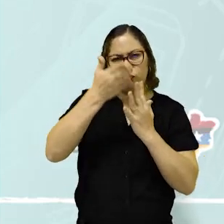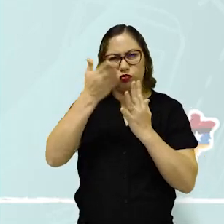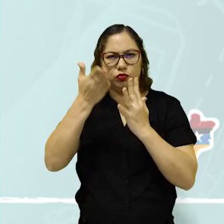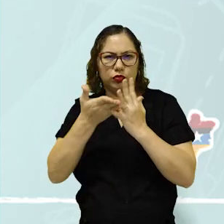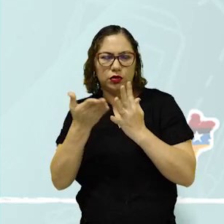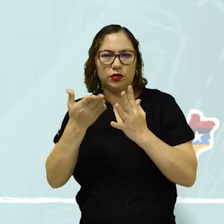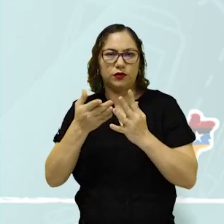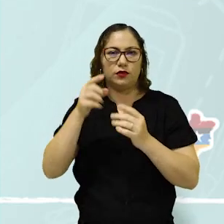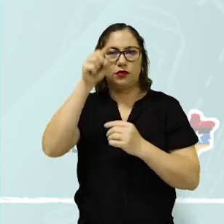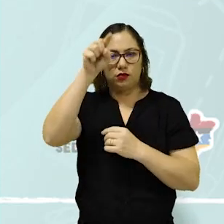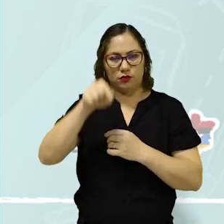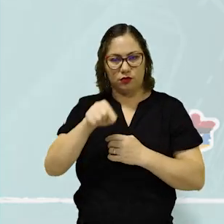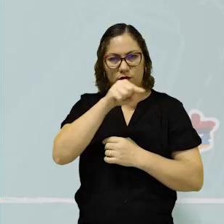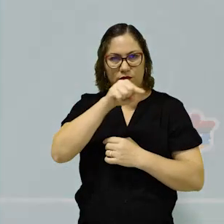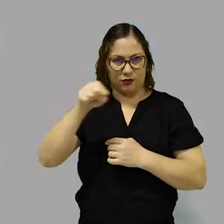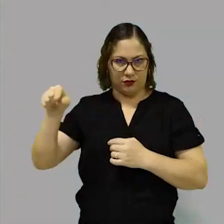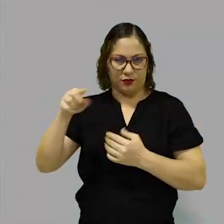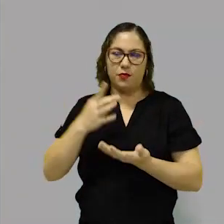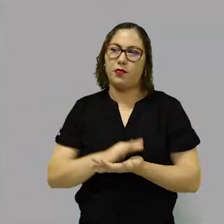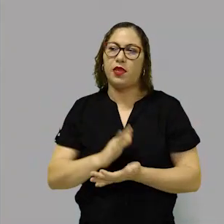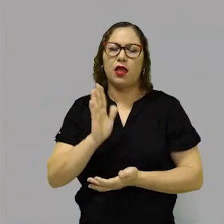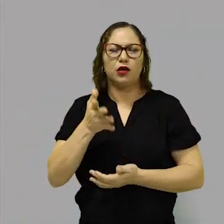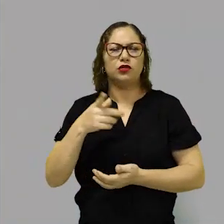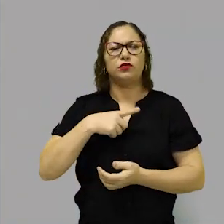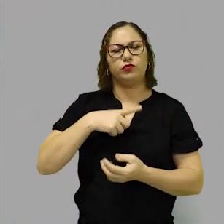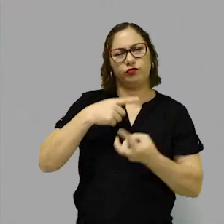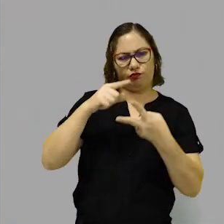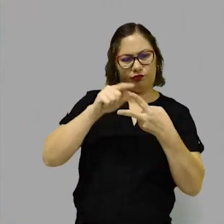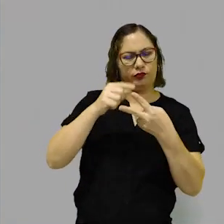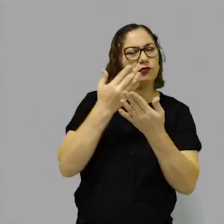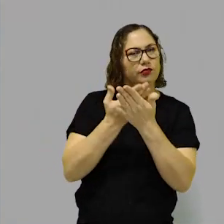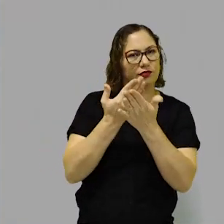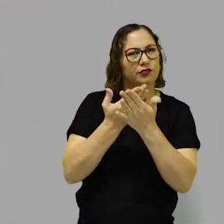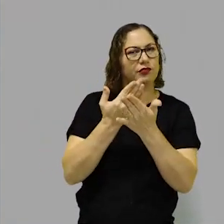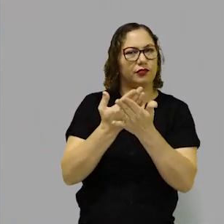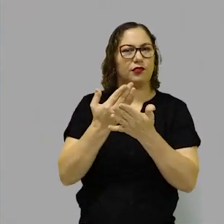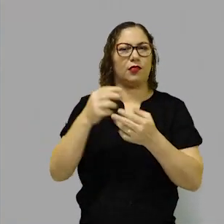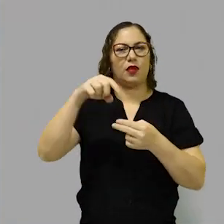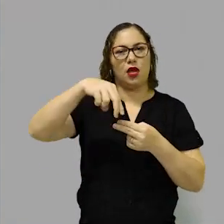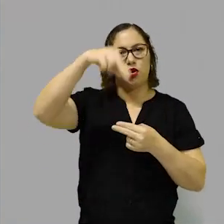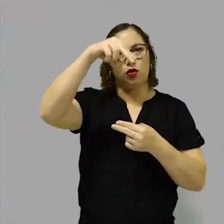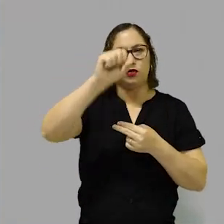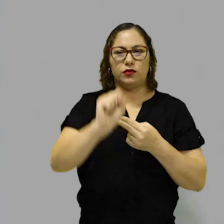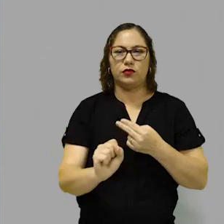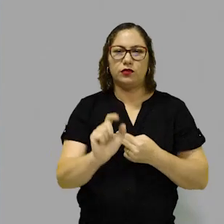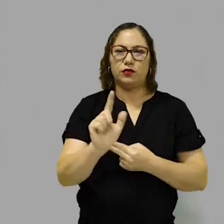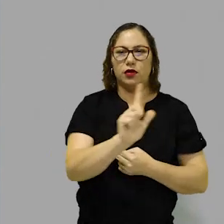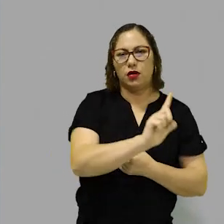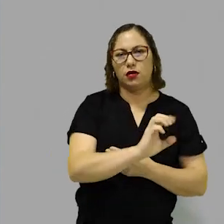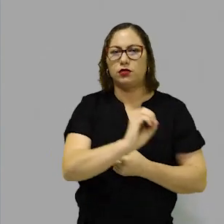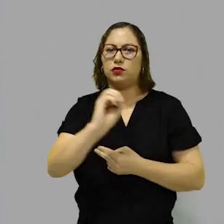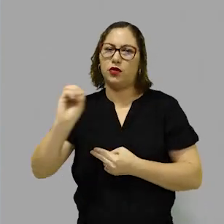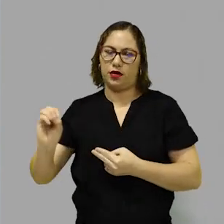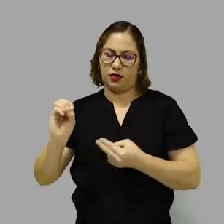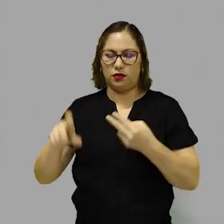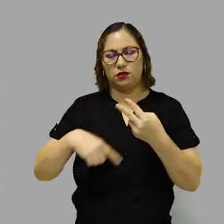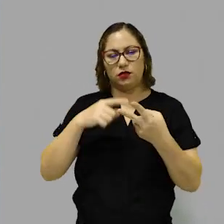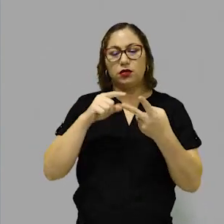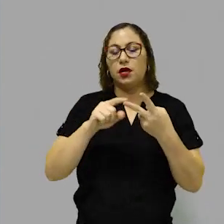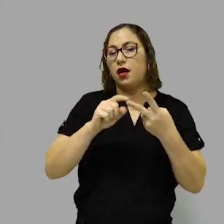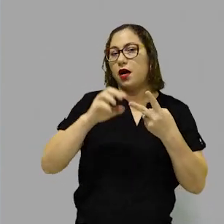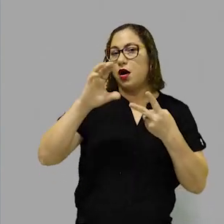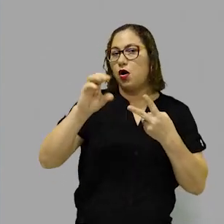pontos cardeais. Então, nós já temos os cardeais, norte, sul, leste e oeste. Os colaterais são